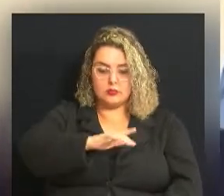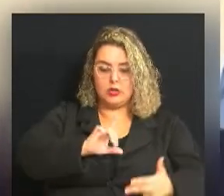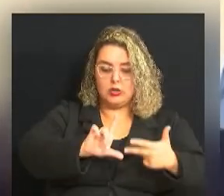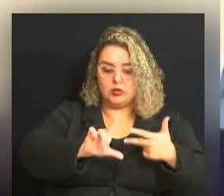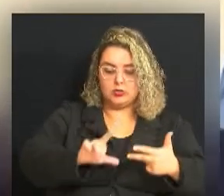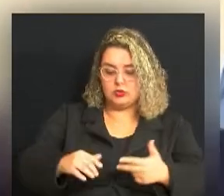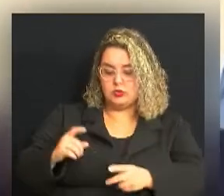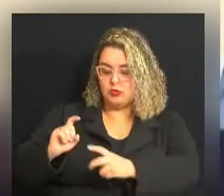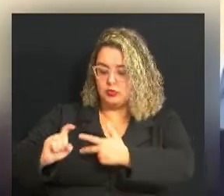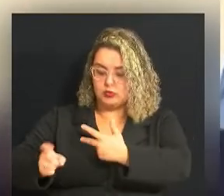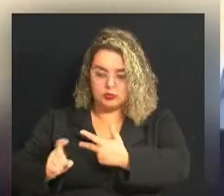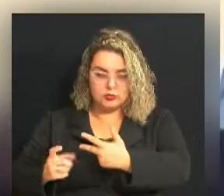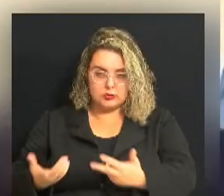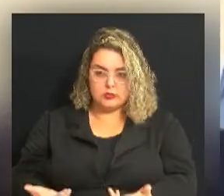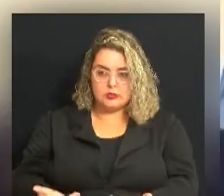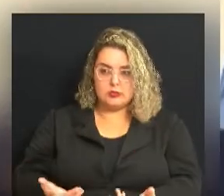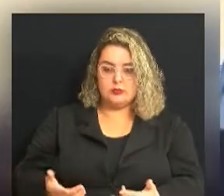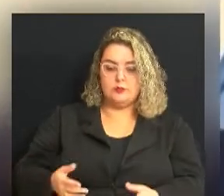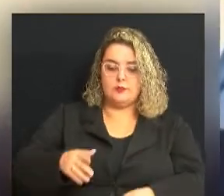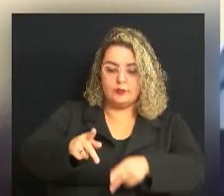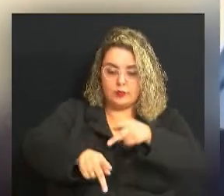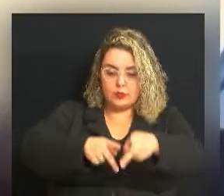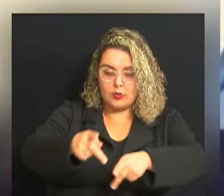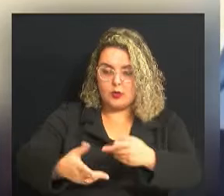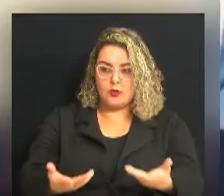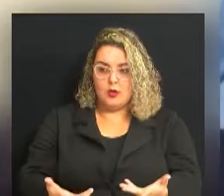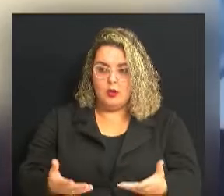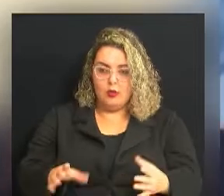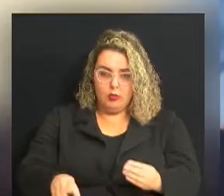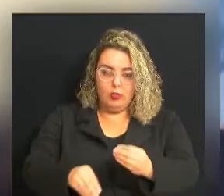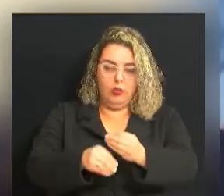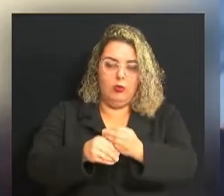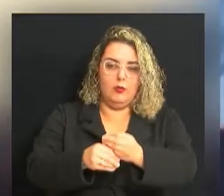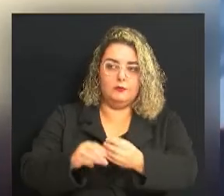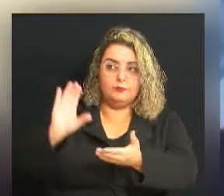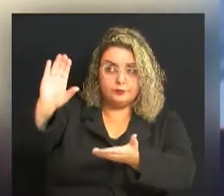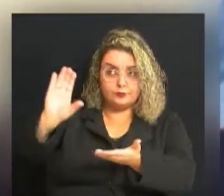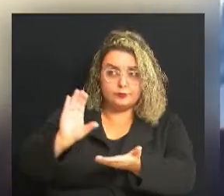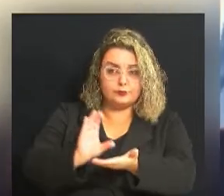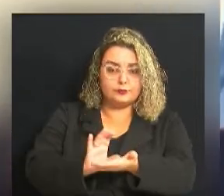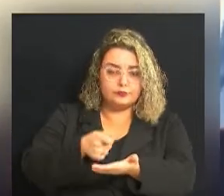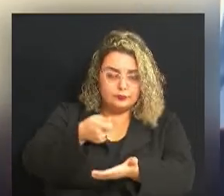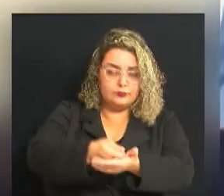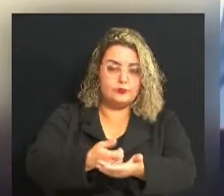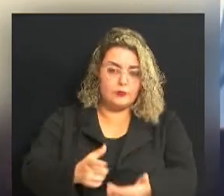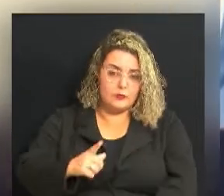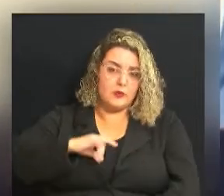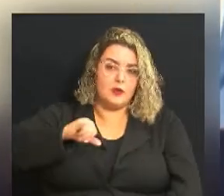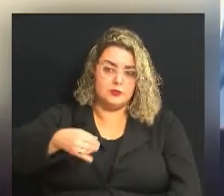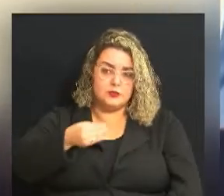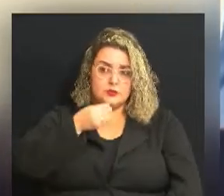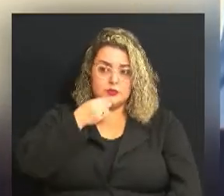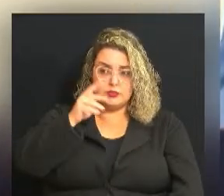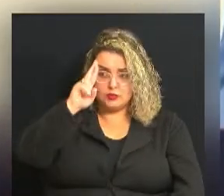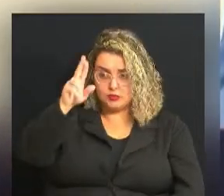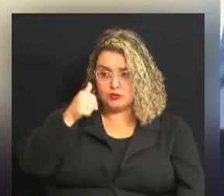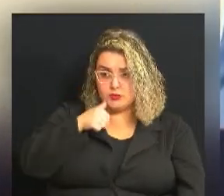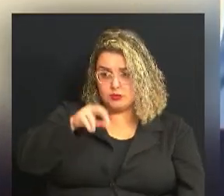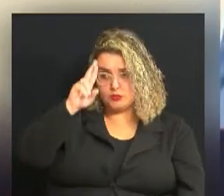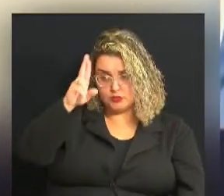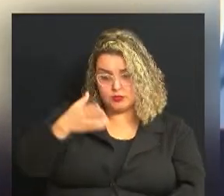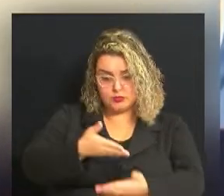do executivo e da população, e com as emendas nós temos essa oportunidade. E os senhores e senhoras estão